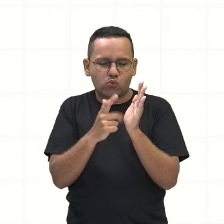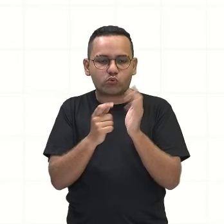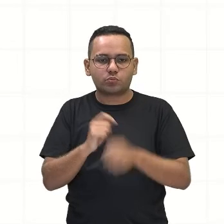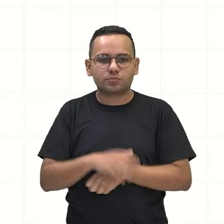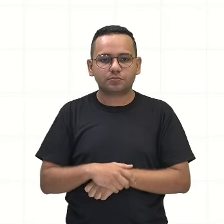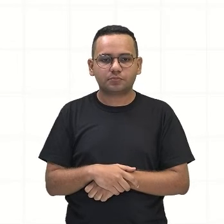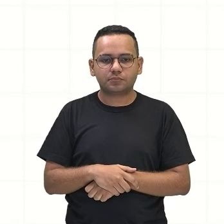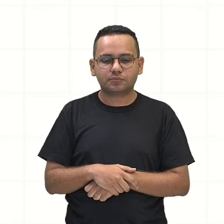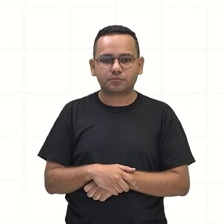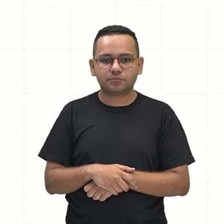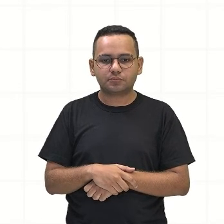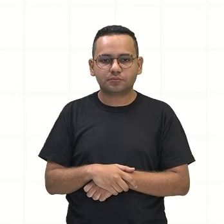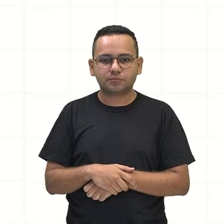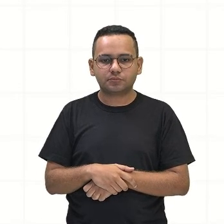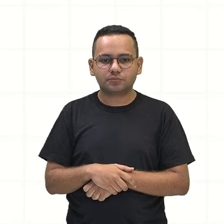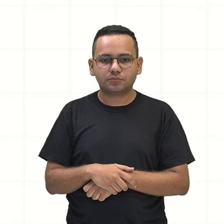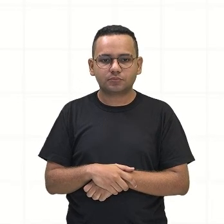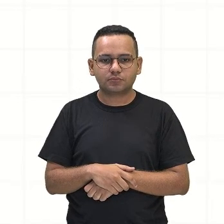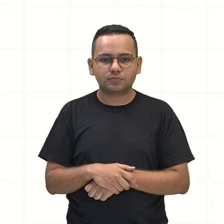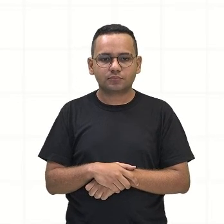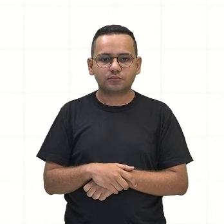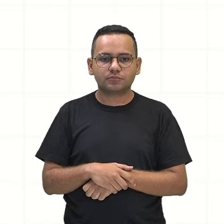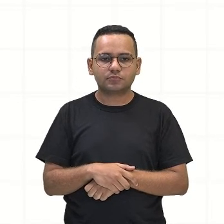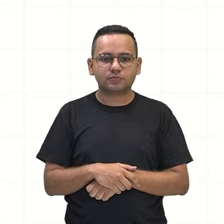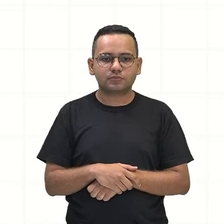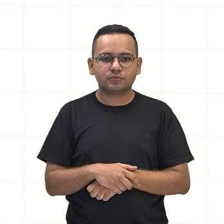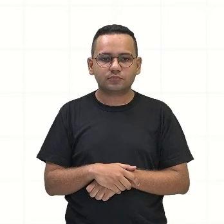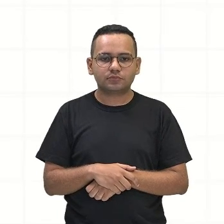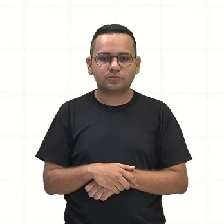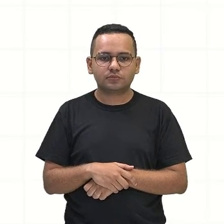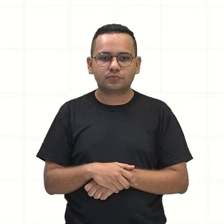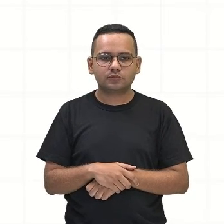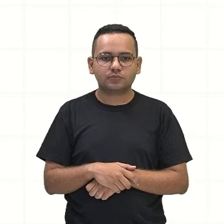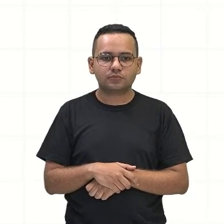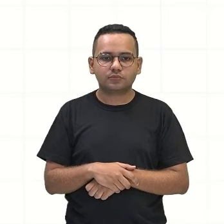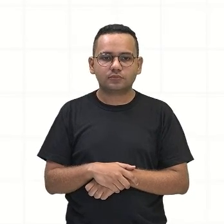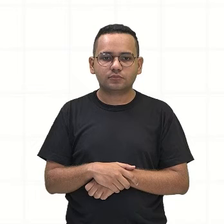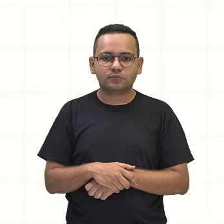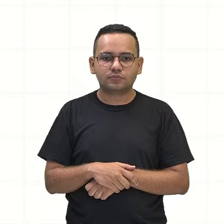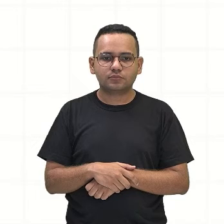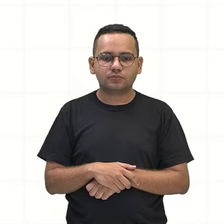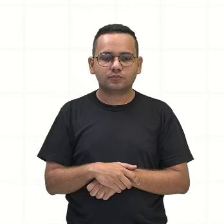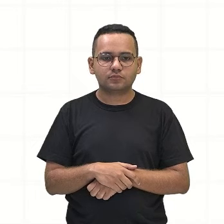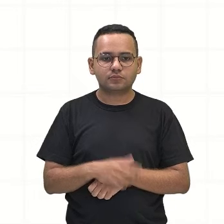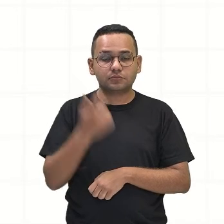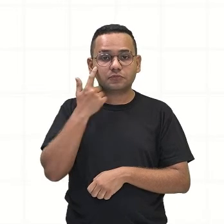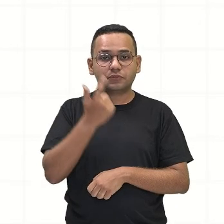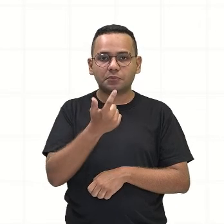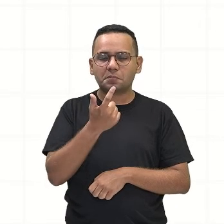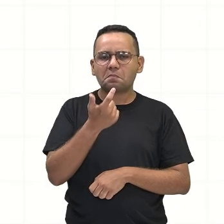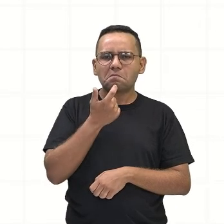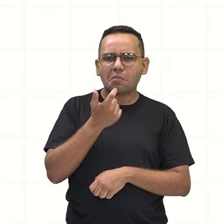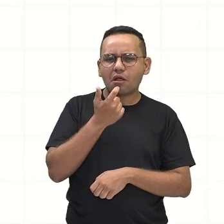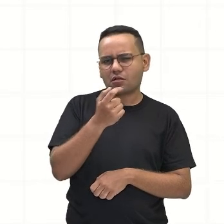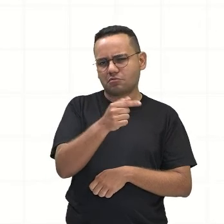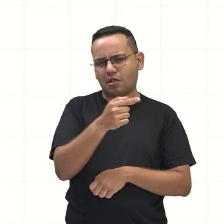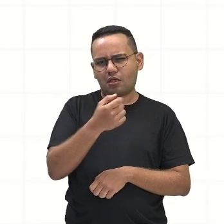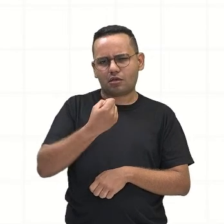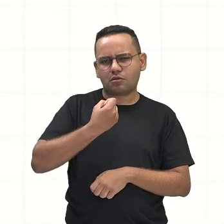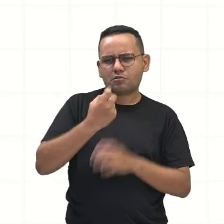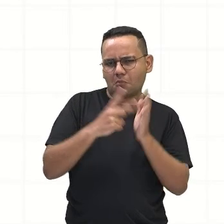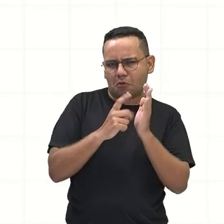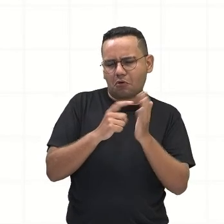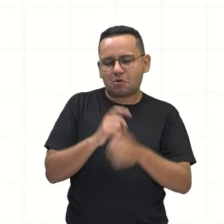um 7 aqui, ó, que chegaram próximos do 7, né, aqui quem tirou 7 até quem